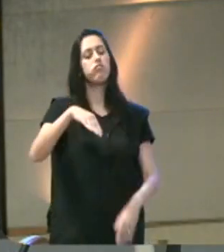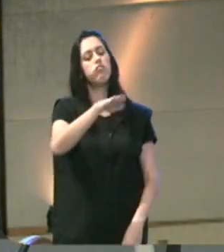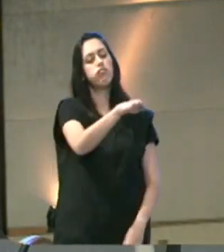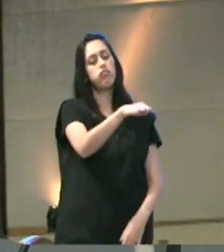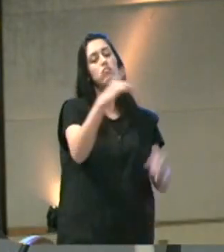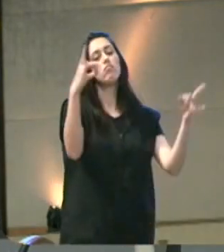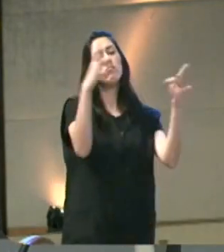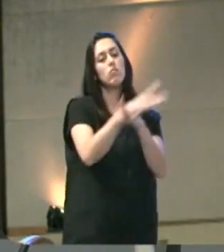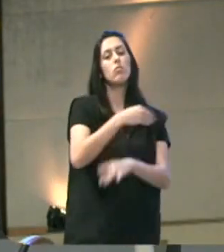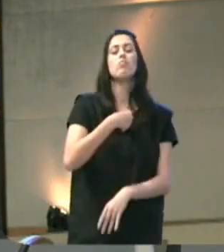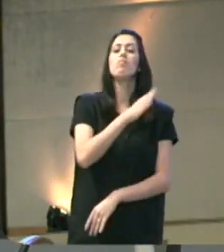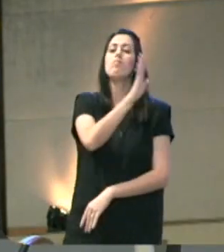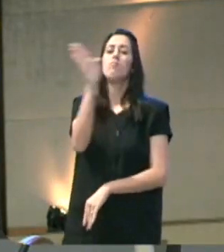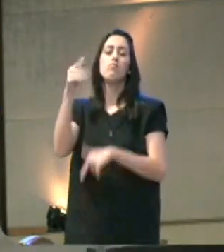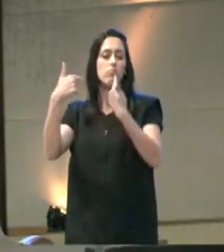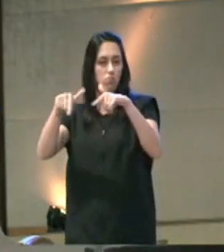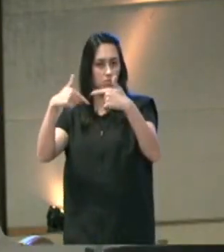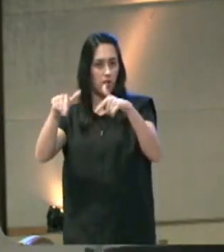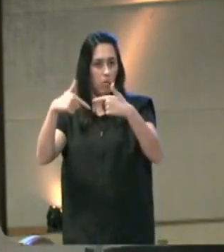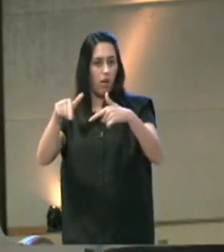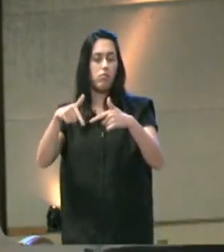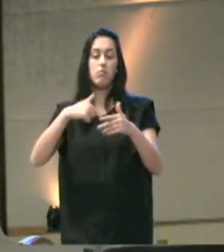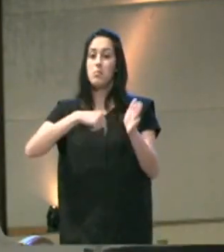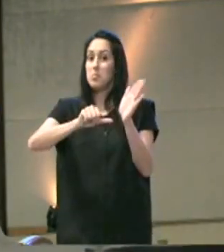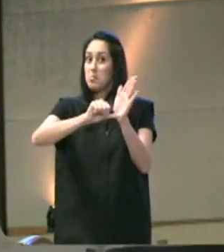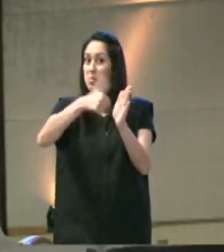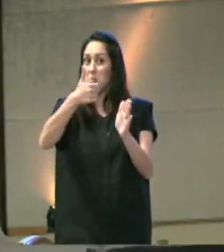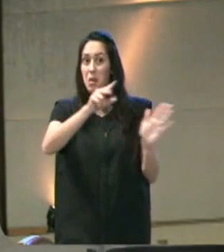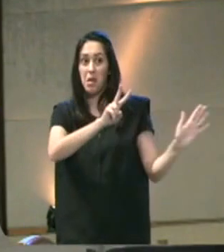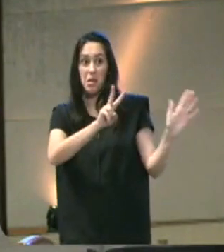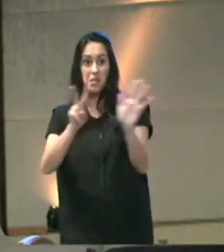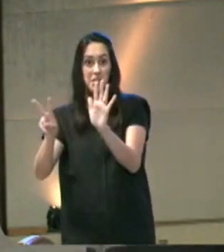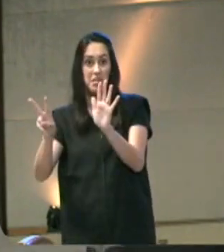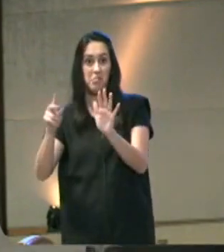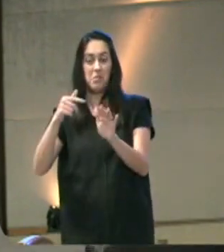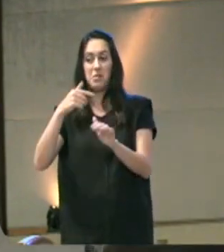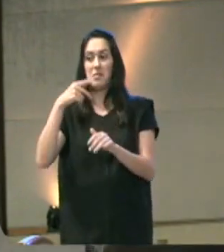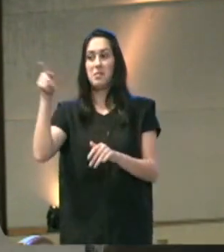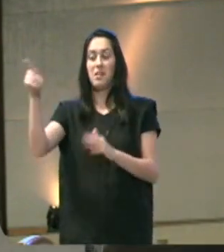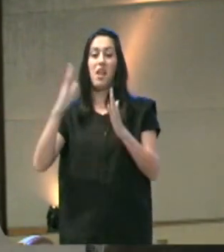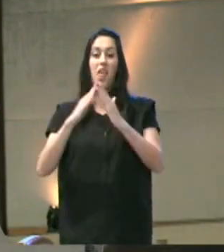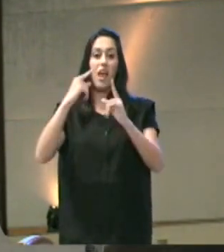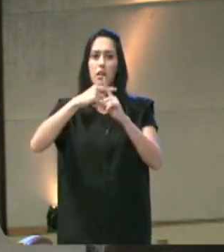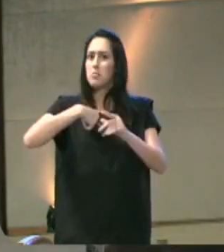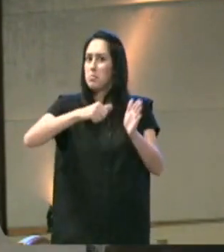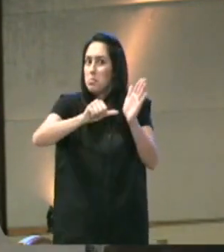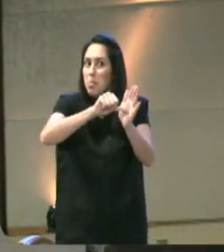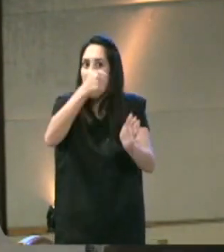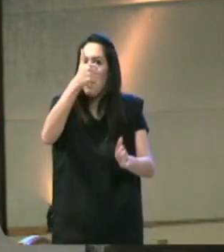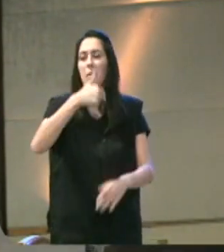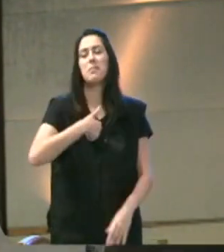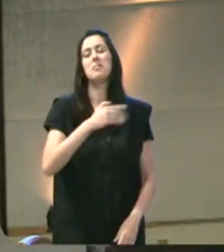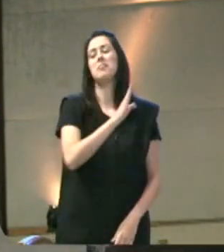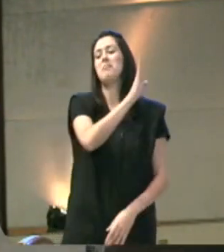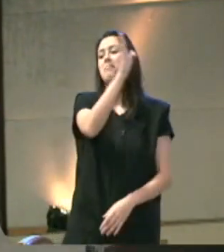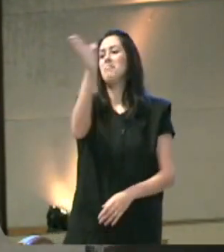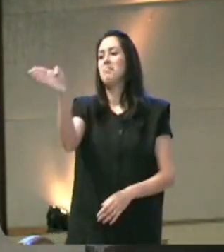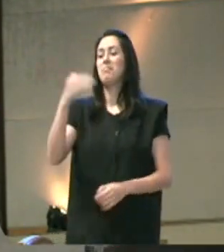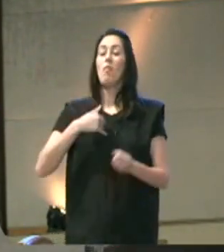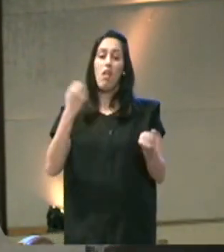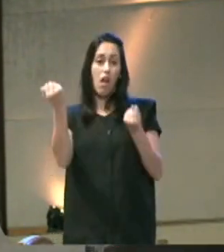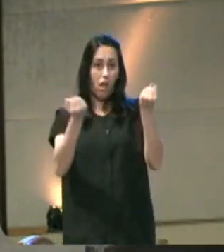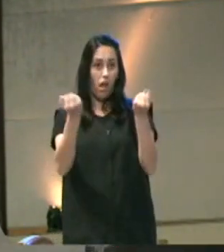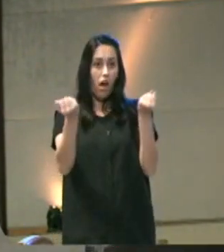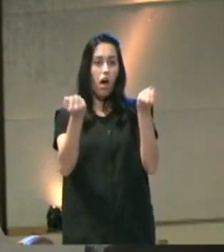trabalhar. E era a primeira semana que eu estava indo trabalhar na igreja. Sabe o que eu fiz? Eu peguei o meu carro